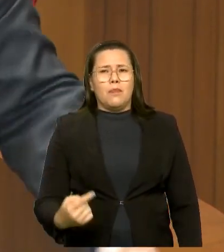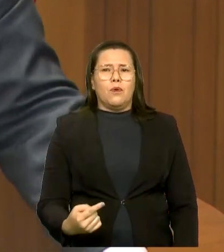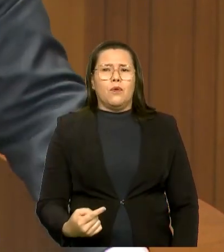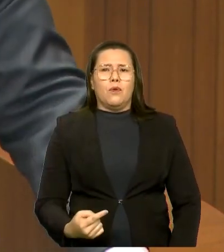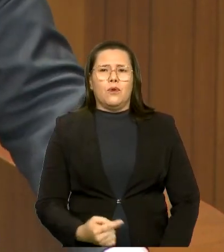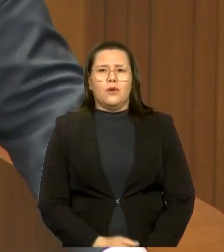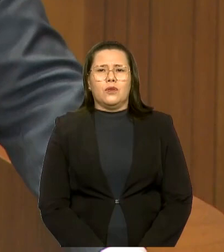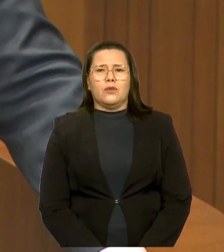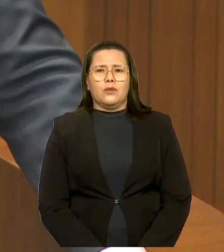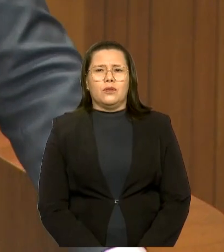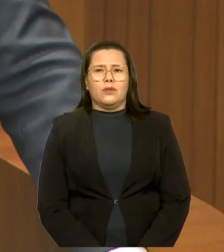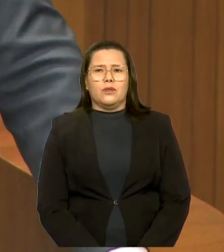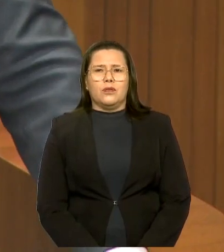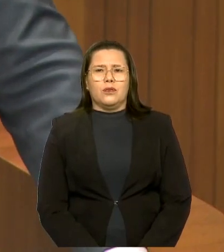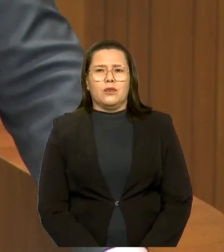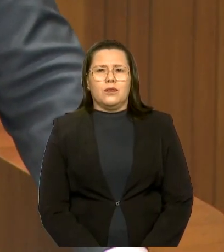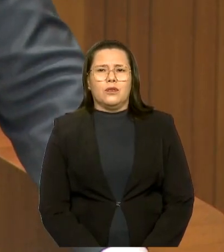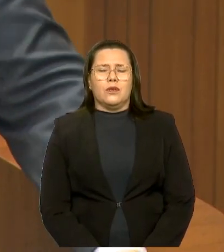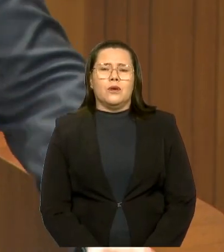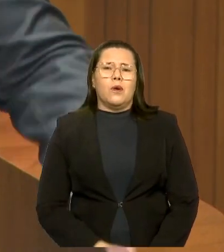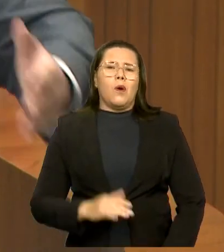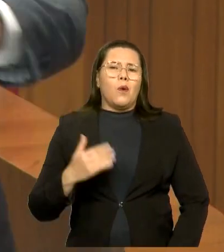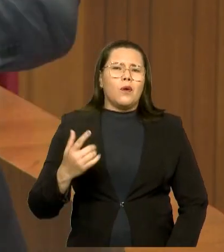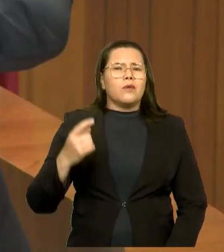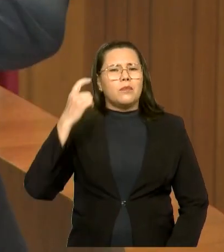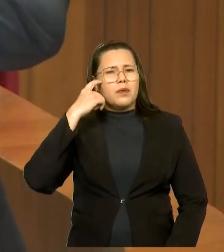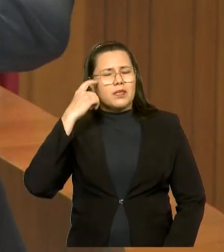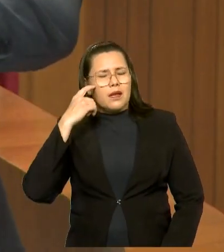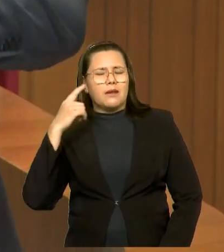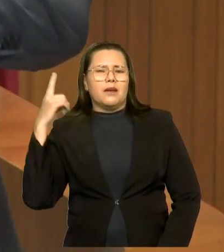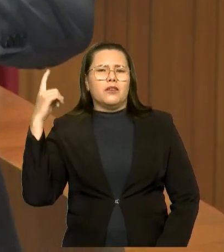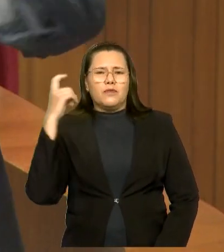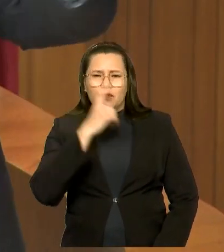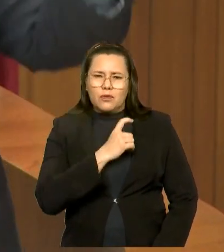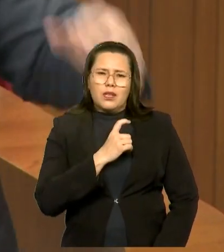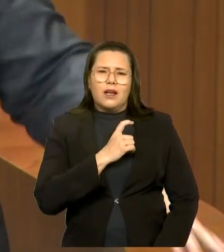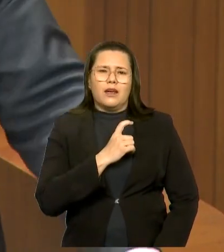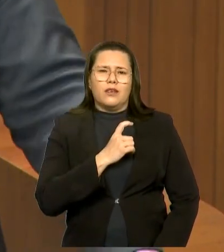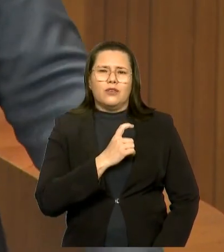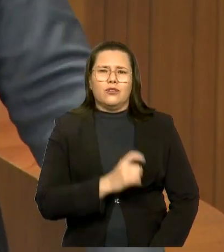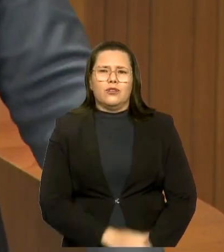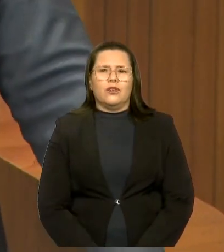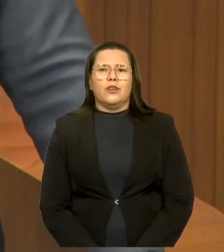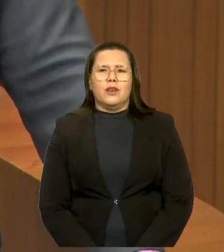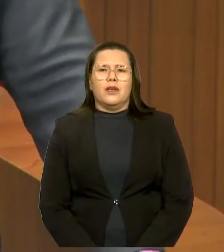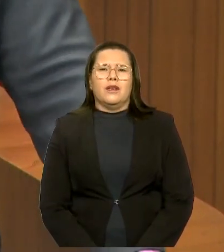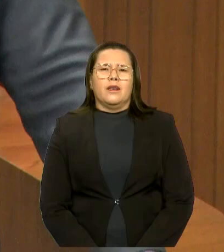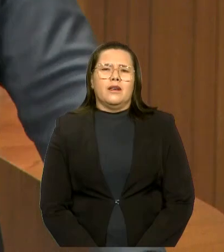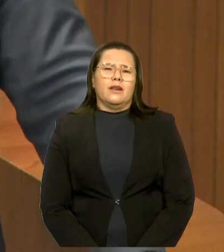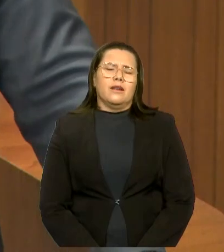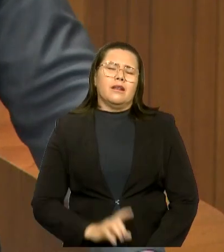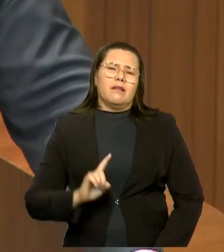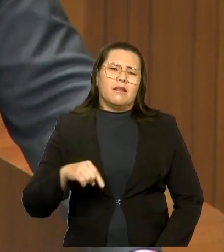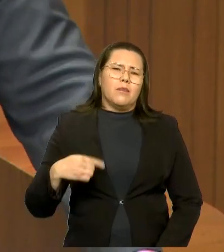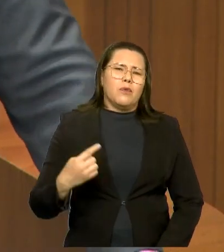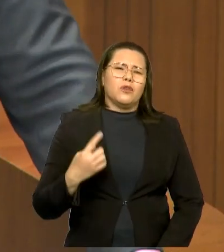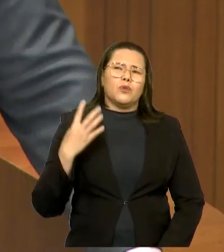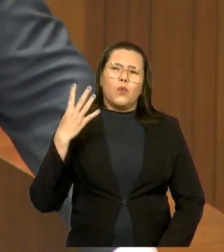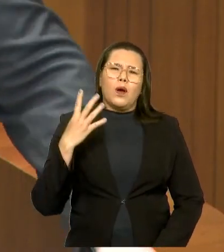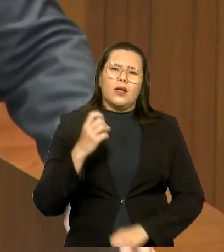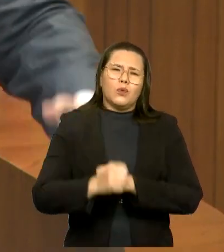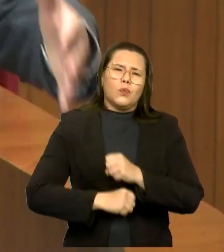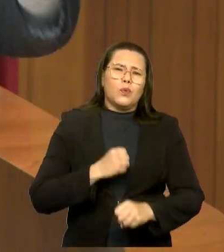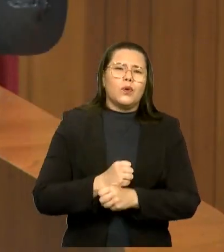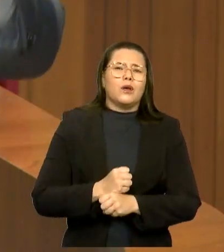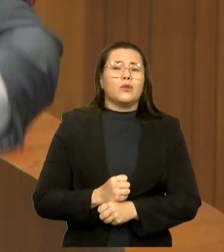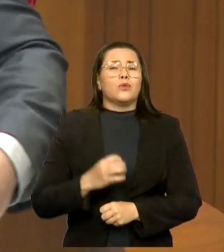o pior no nosso estado, o pior no nosso país, veio uma noite tenebrosa que durou 4 anos, que foi a eleição do ex-presidente Jair